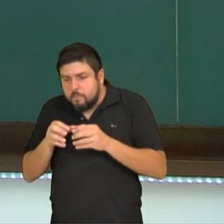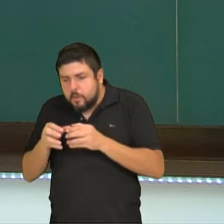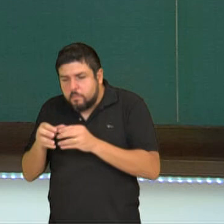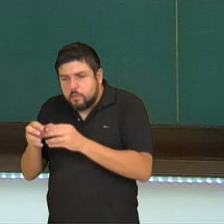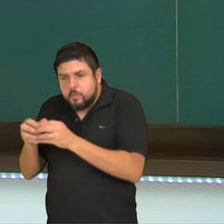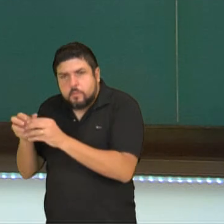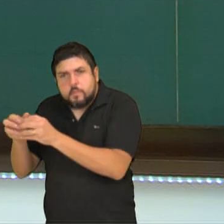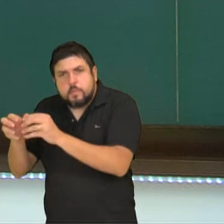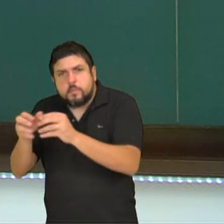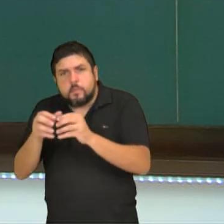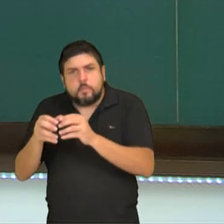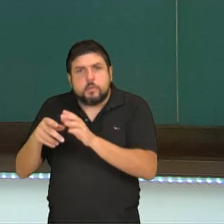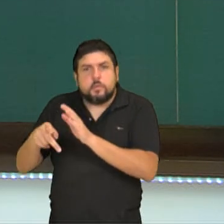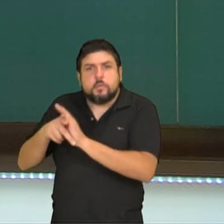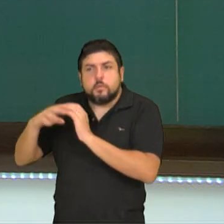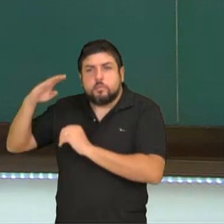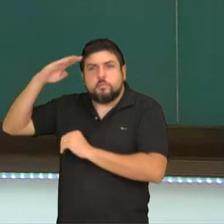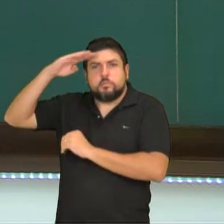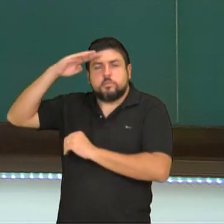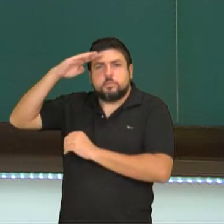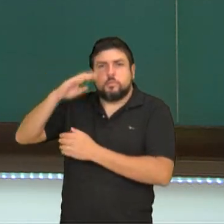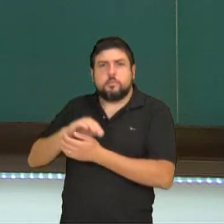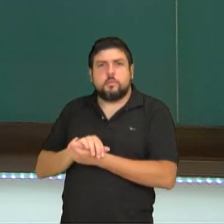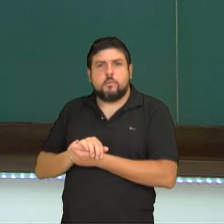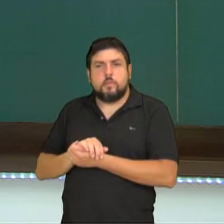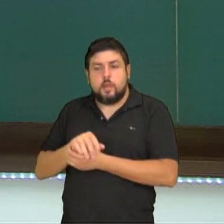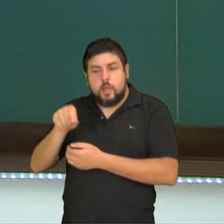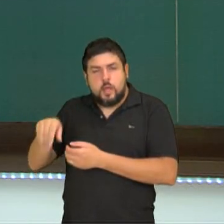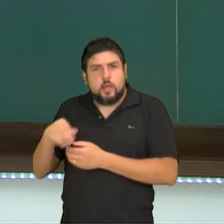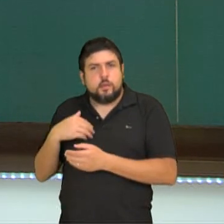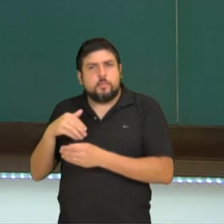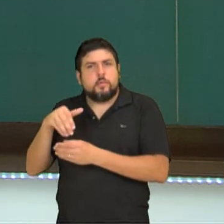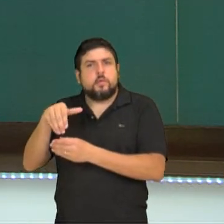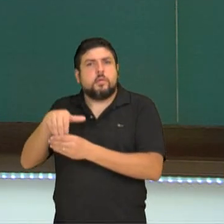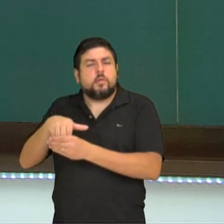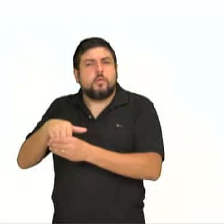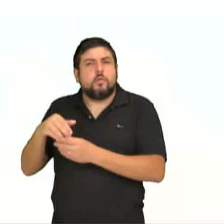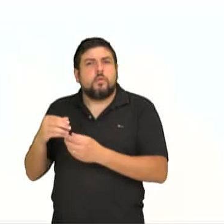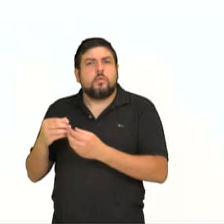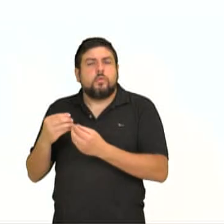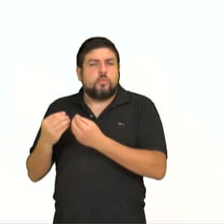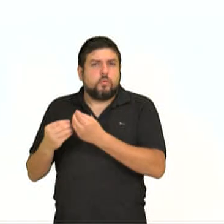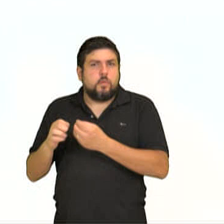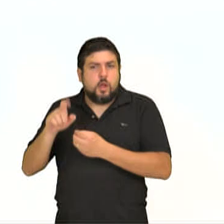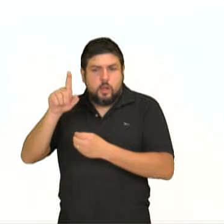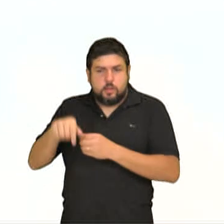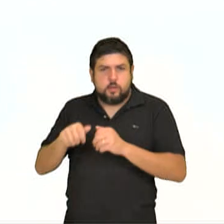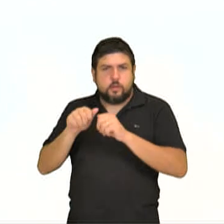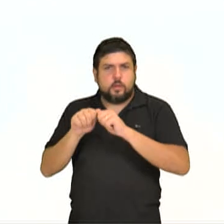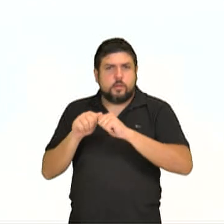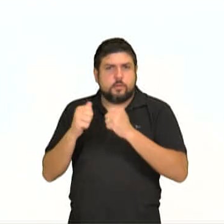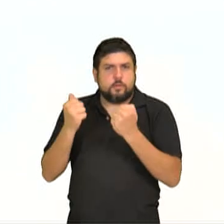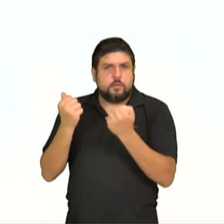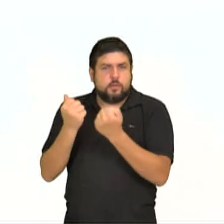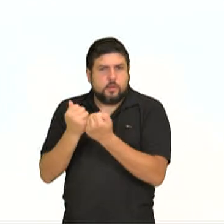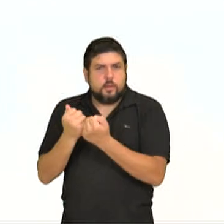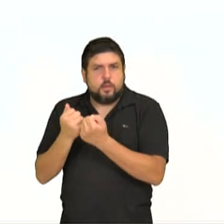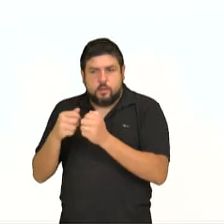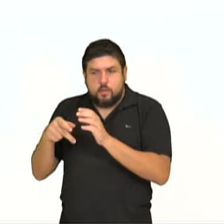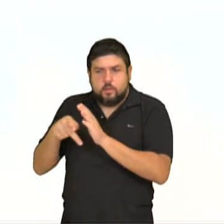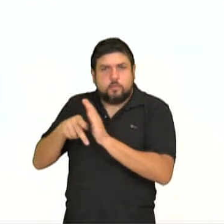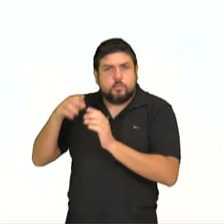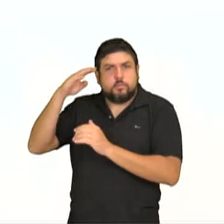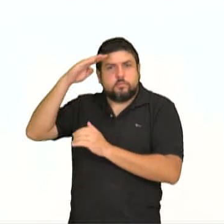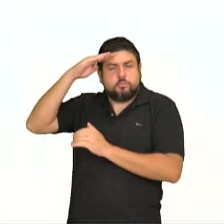grau de riqueza, né? E ela ia votar, olha como é importante, obviamente, por ser uma Assembleia de